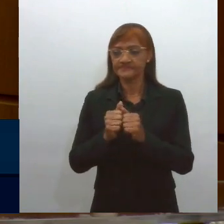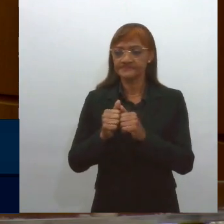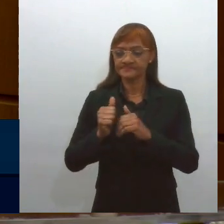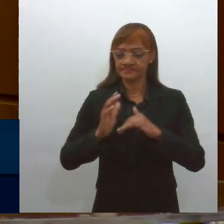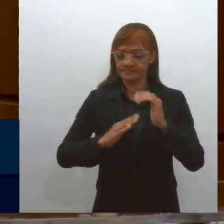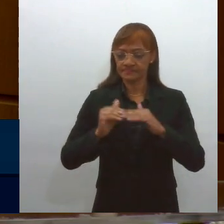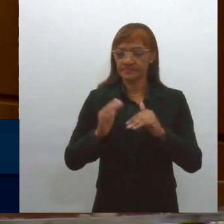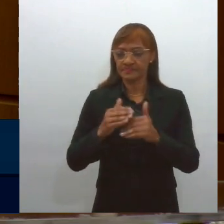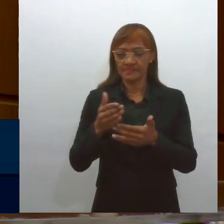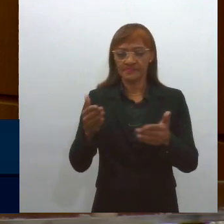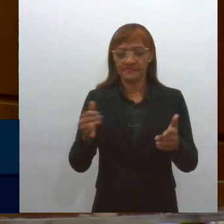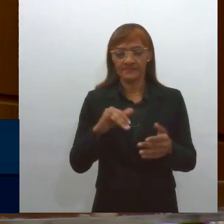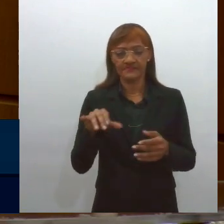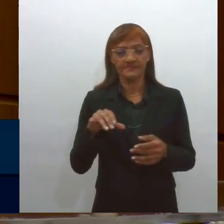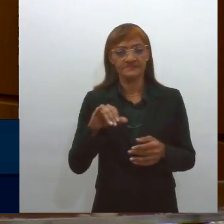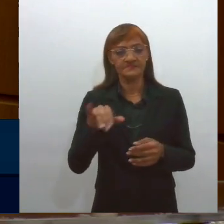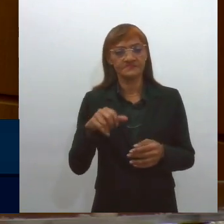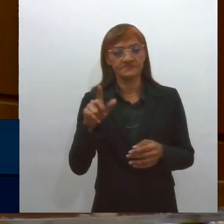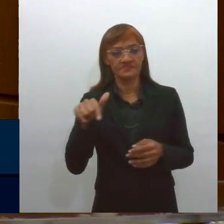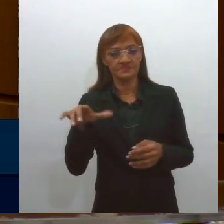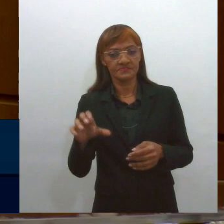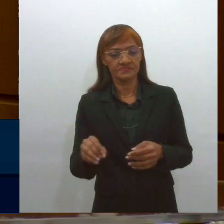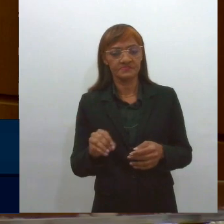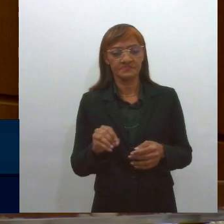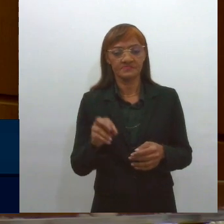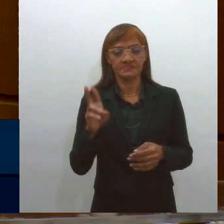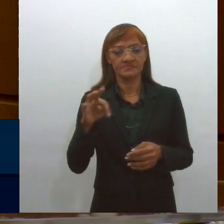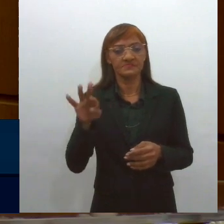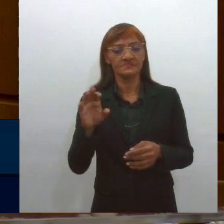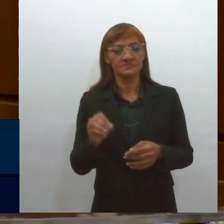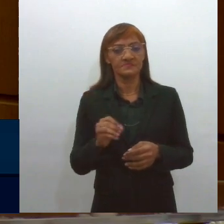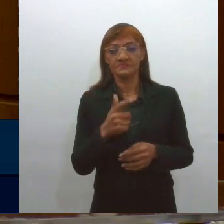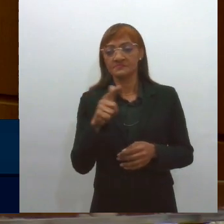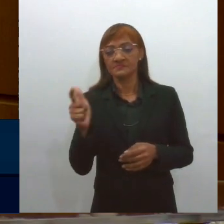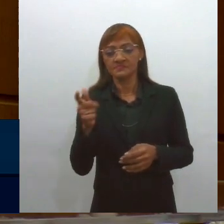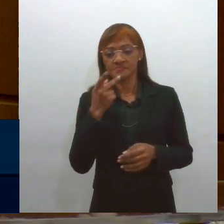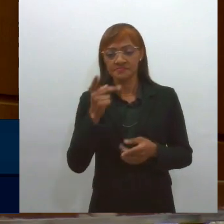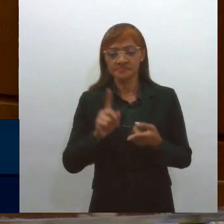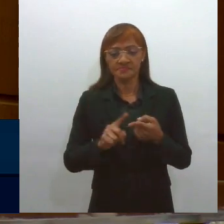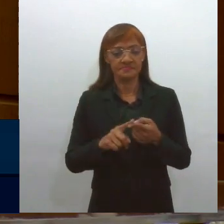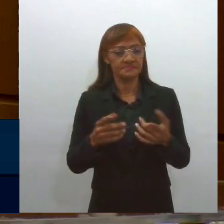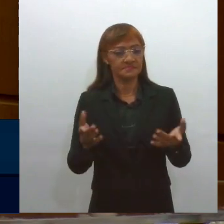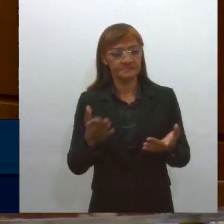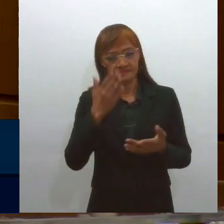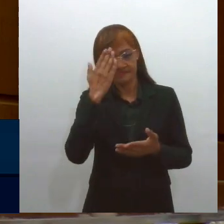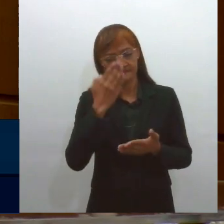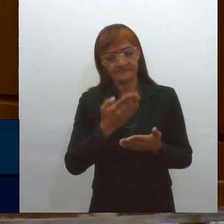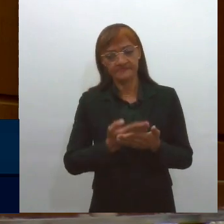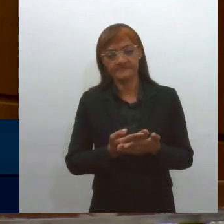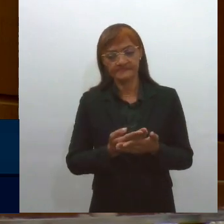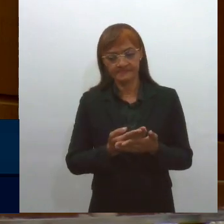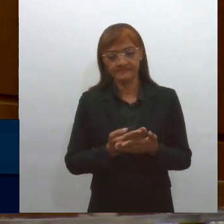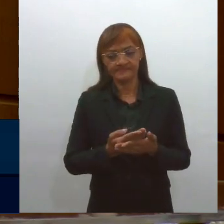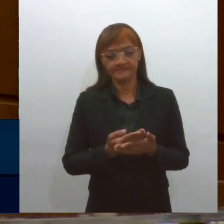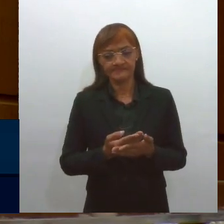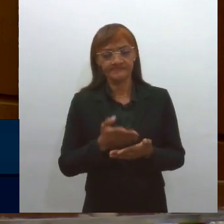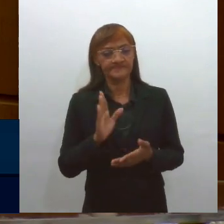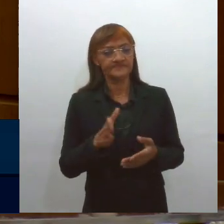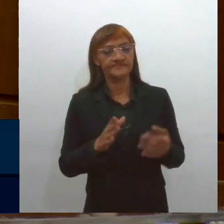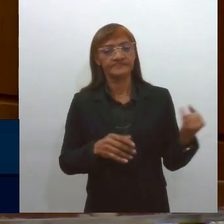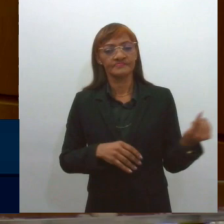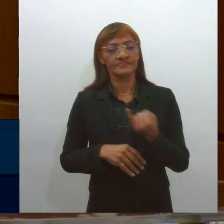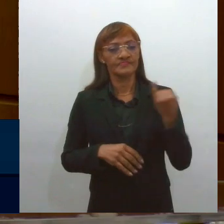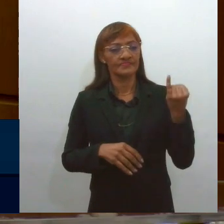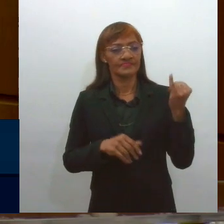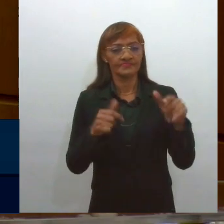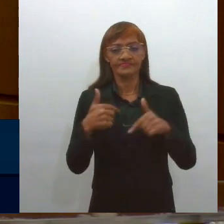demais citados aqui, tenho certeza e não tenho a menor dúvida sobre a importância do trabalho que desenvolvem em suas